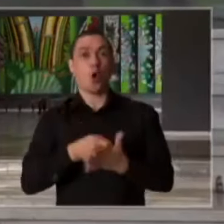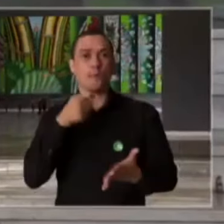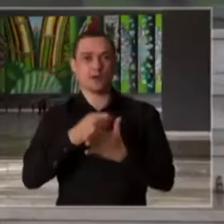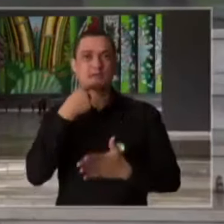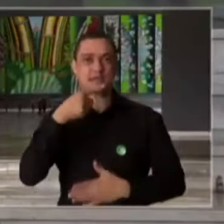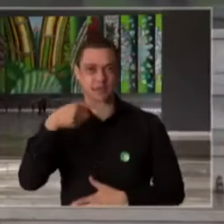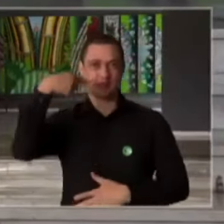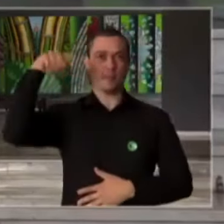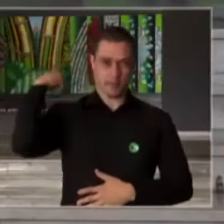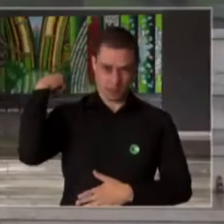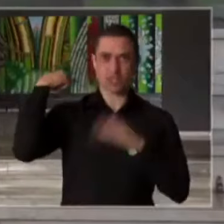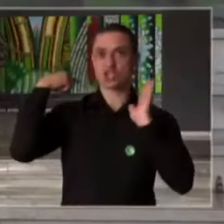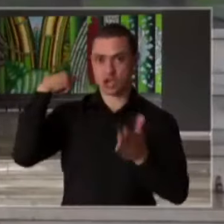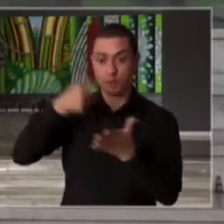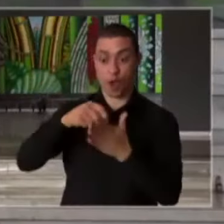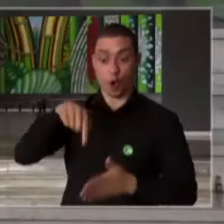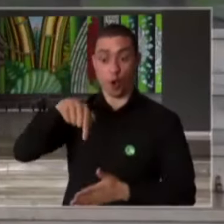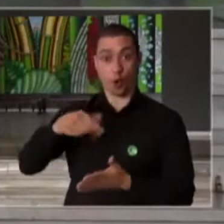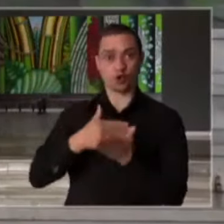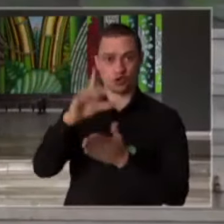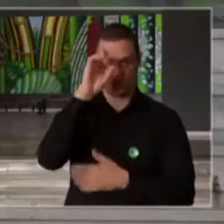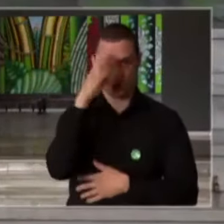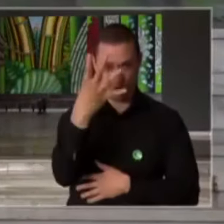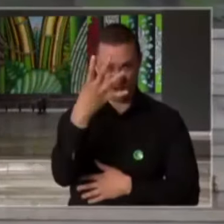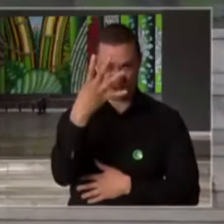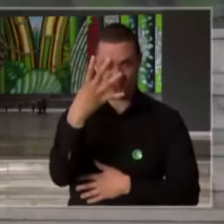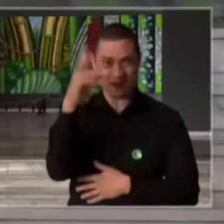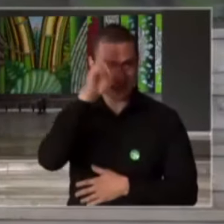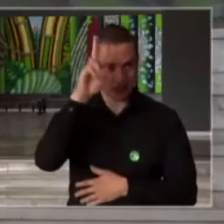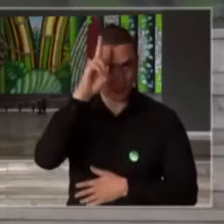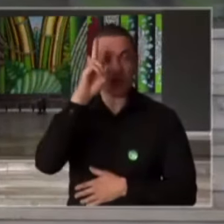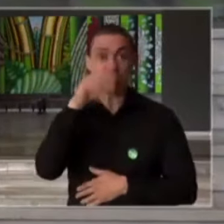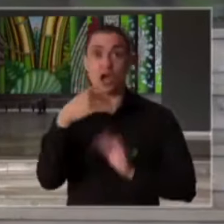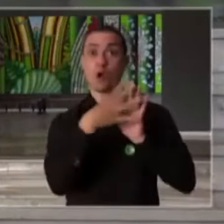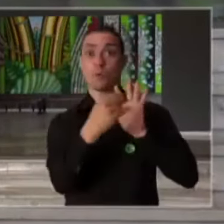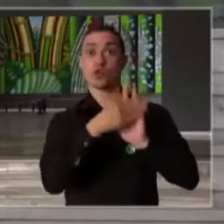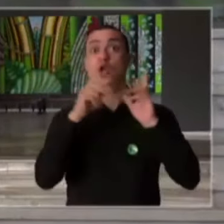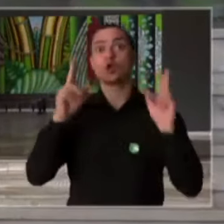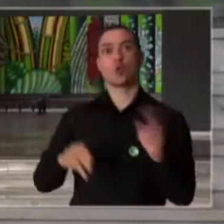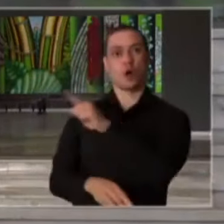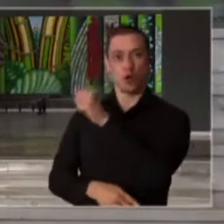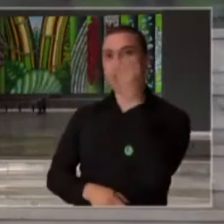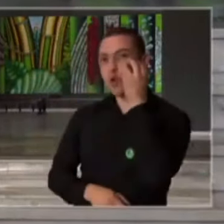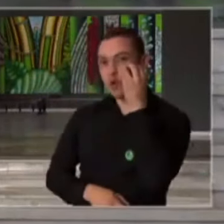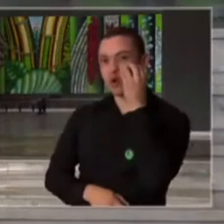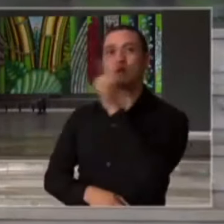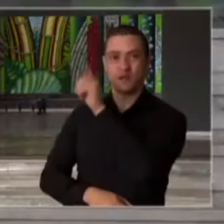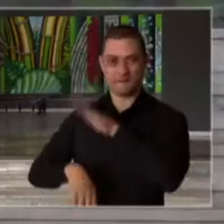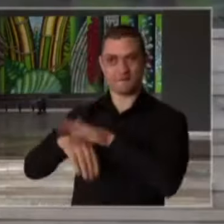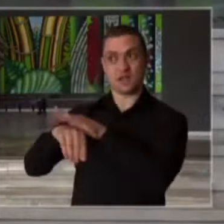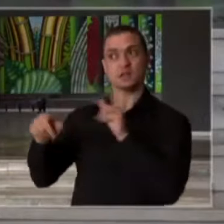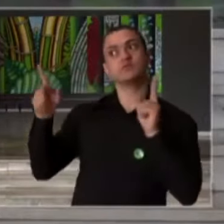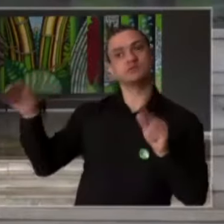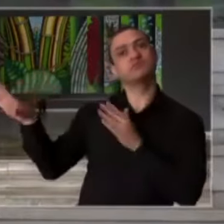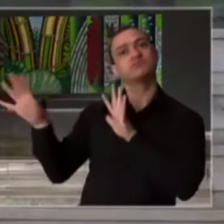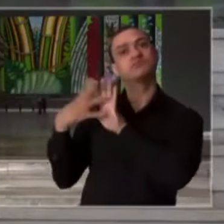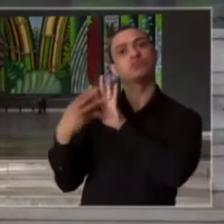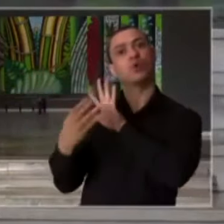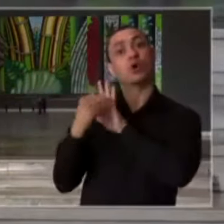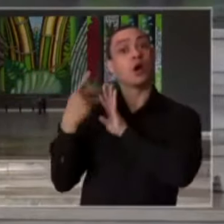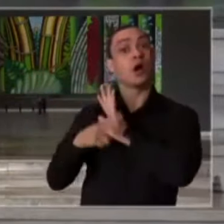passada e valendo a partir de hoje, dia 4, seguindo o modelo adotado pelo prefeito Bruno Covas, a